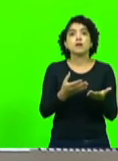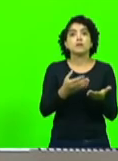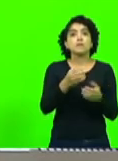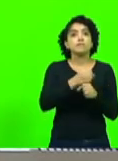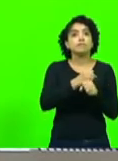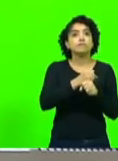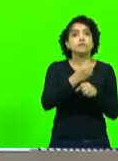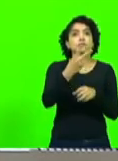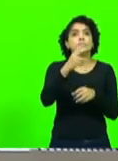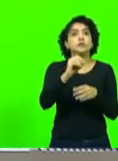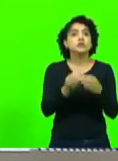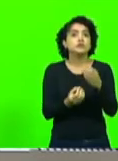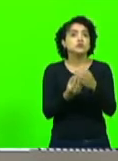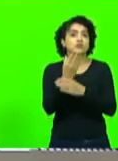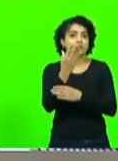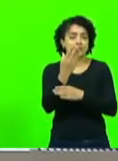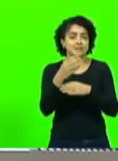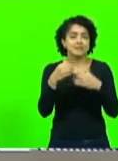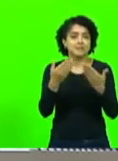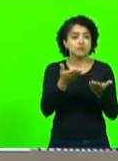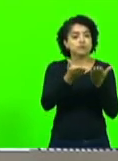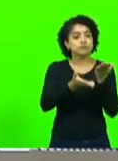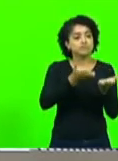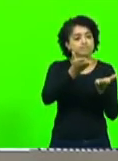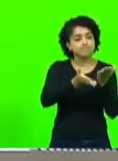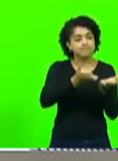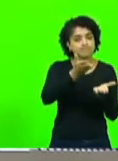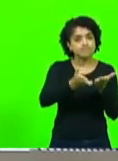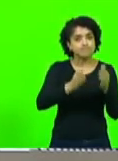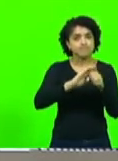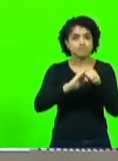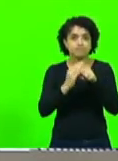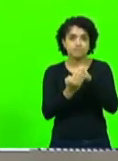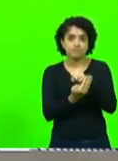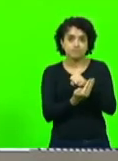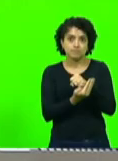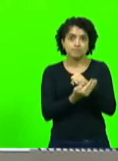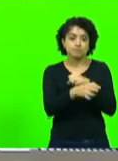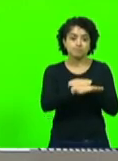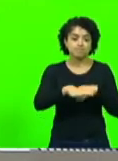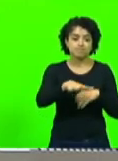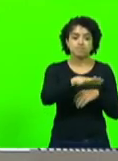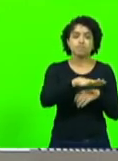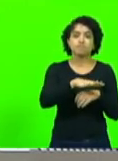anos de criação e atendimento dos bairros da sua jurisdição.